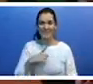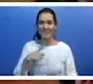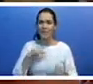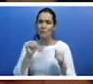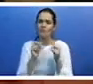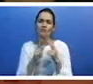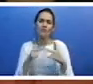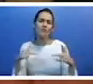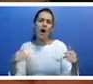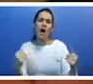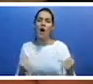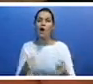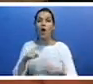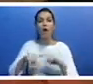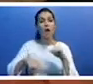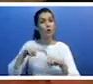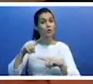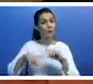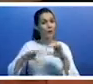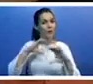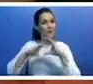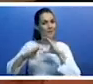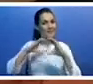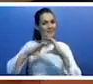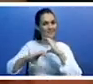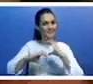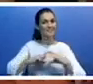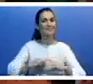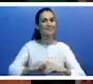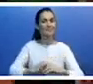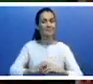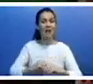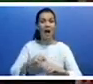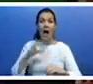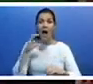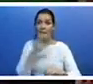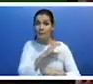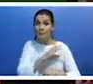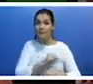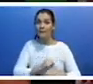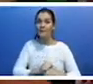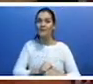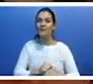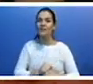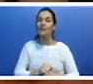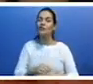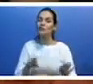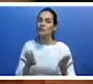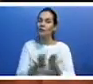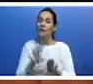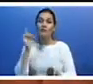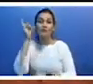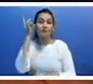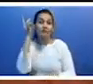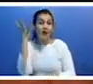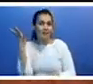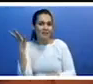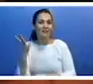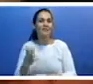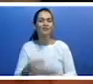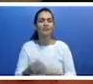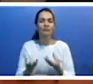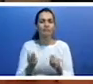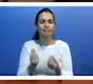temos vários instrumentos de comunicação mais rápidos e de fácil manuseio. Estava lá no nosso